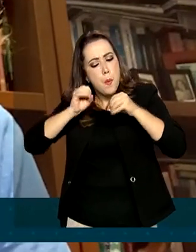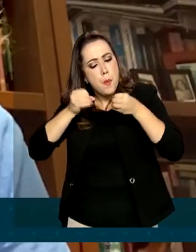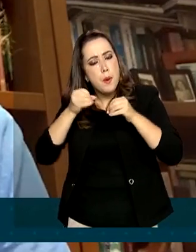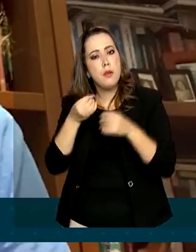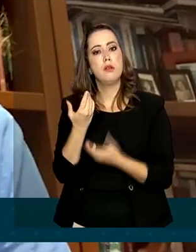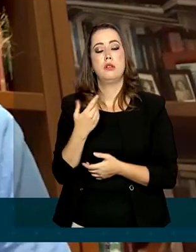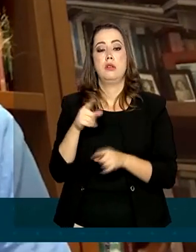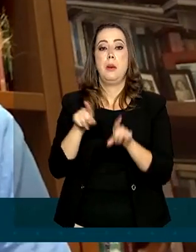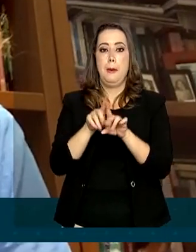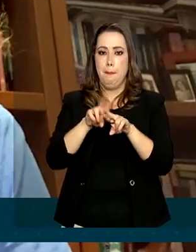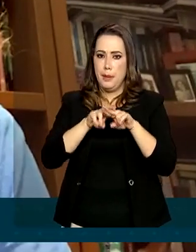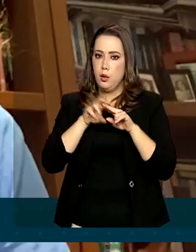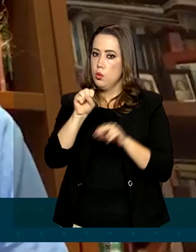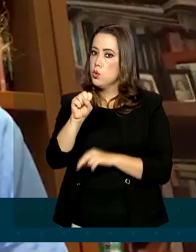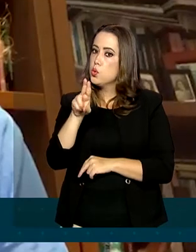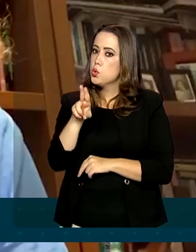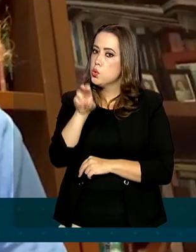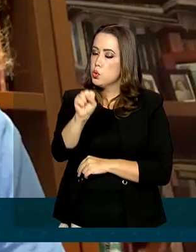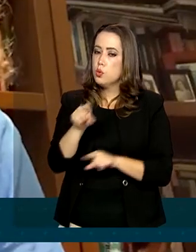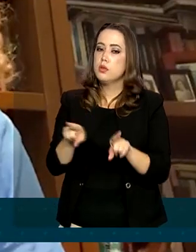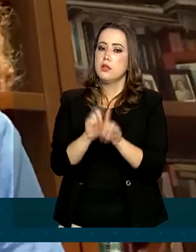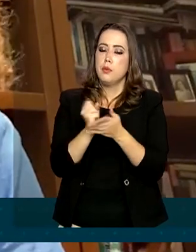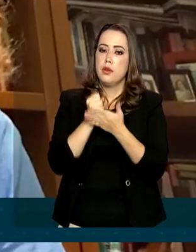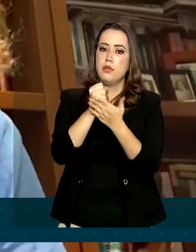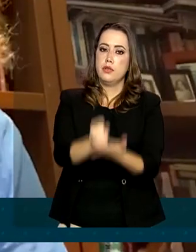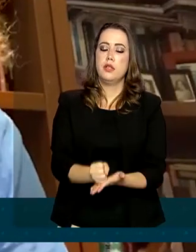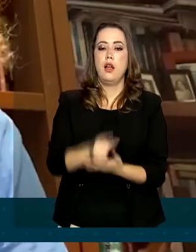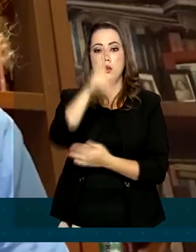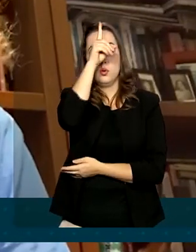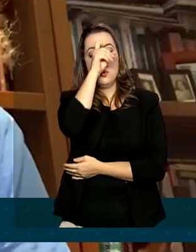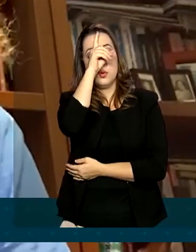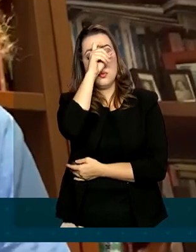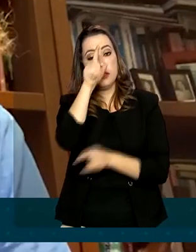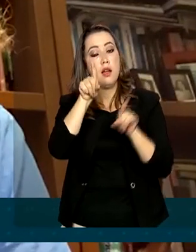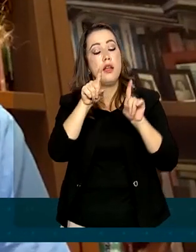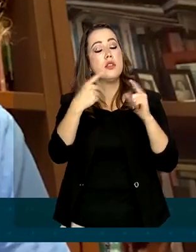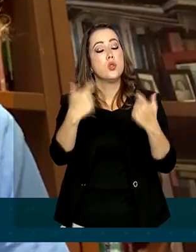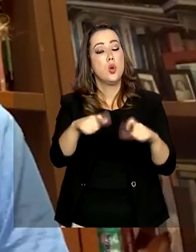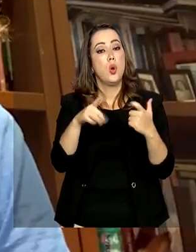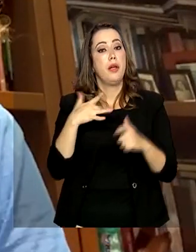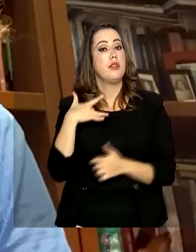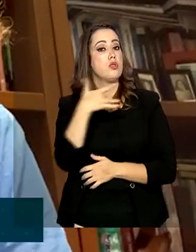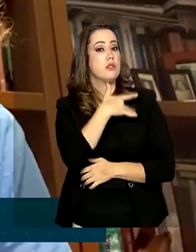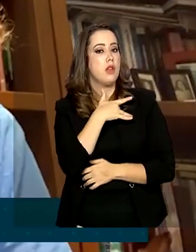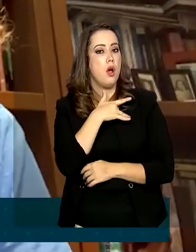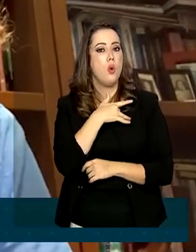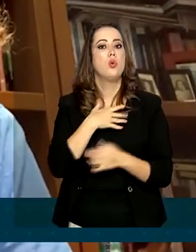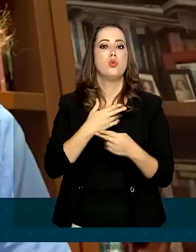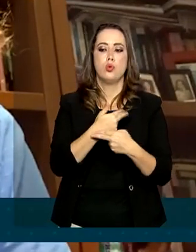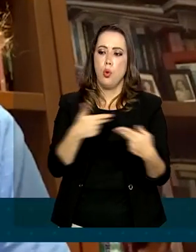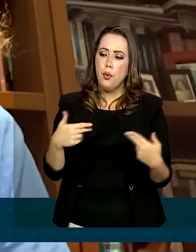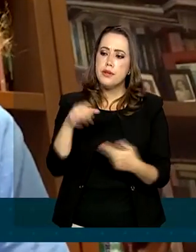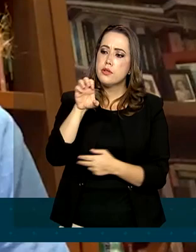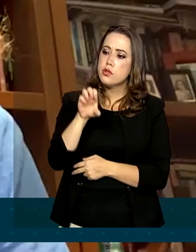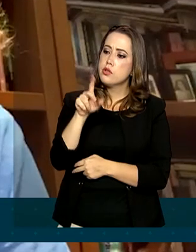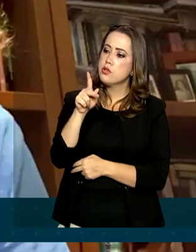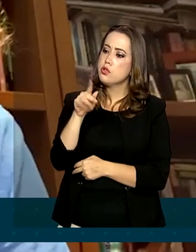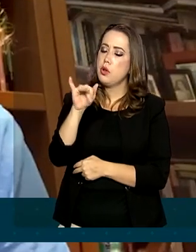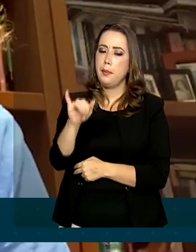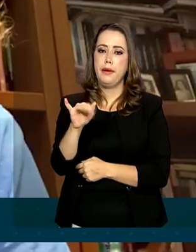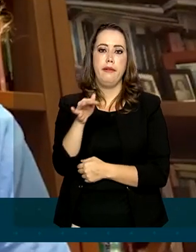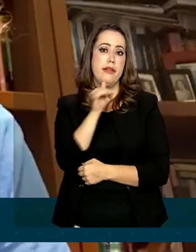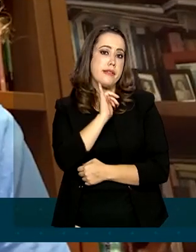Brasil, por meio do SUS. Foram entregues também em hospitais e centros de saúde equipamentos de proteção individual, como